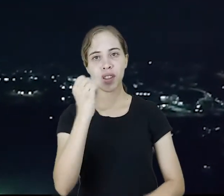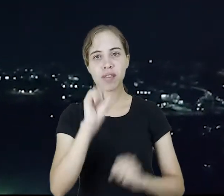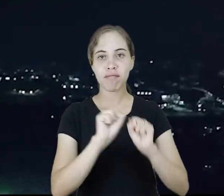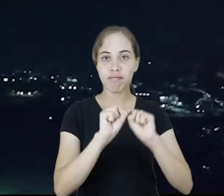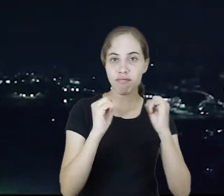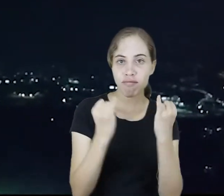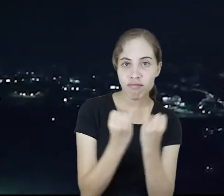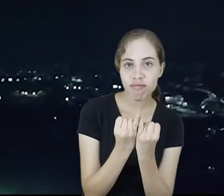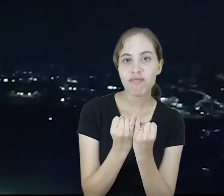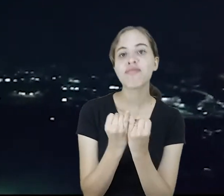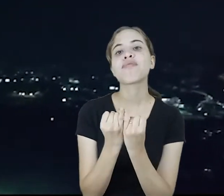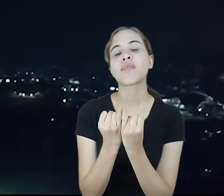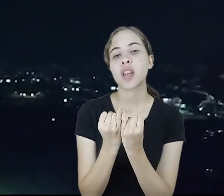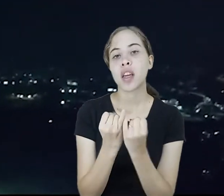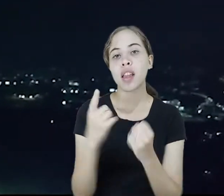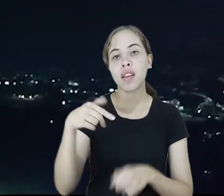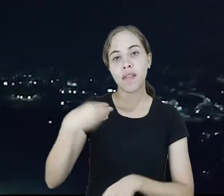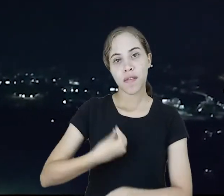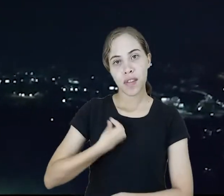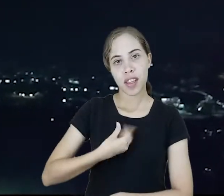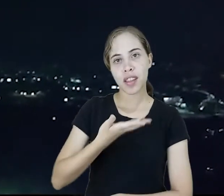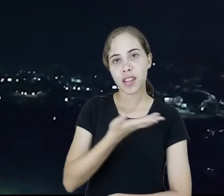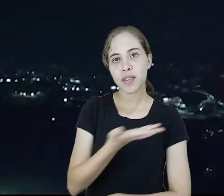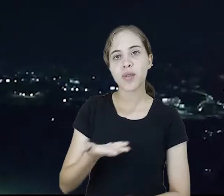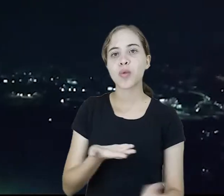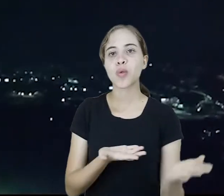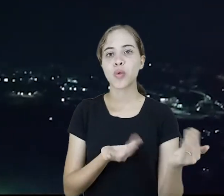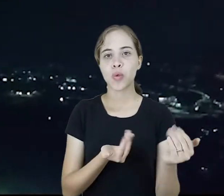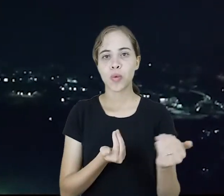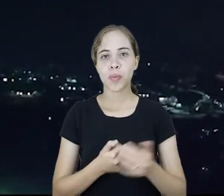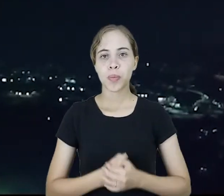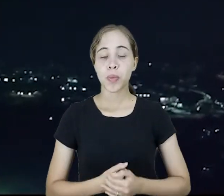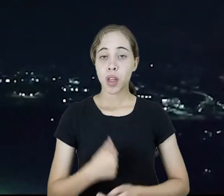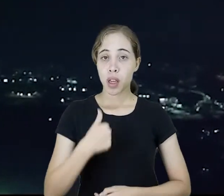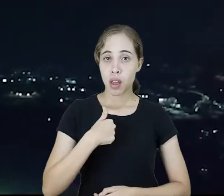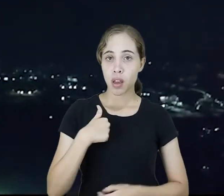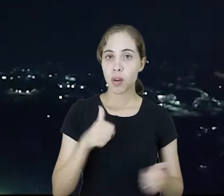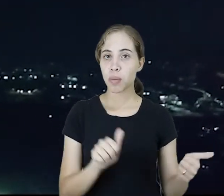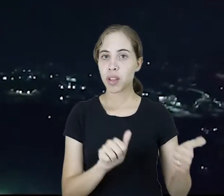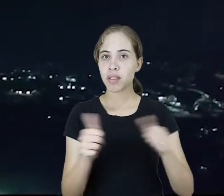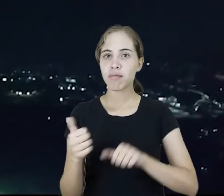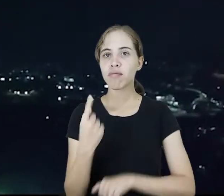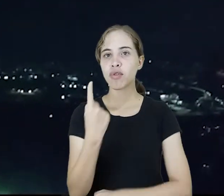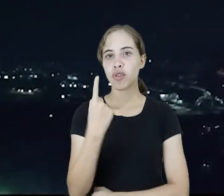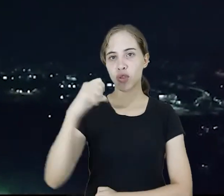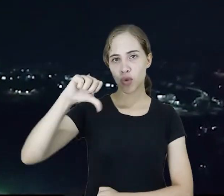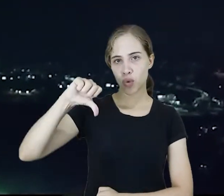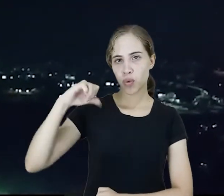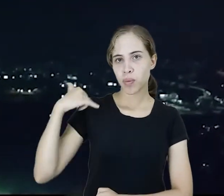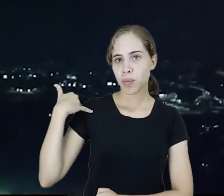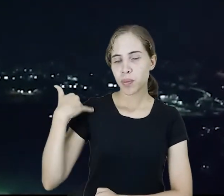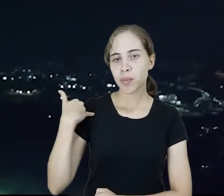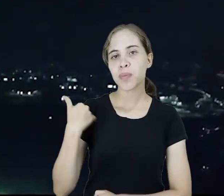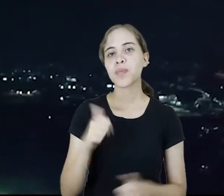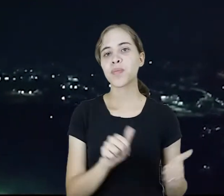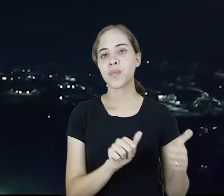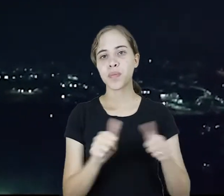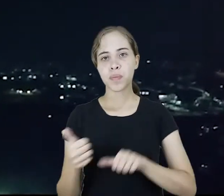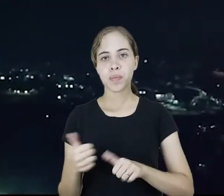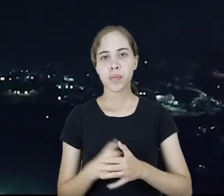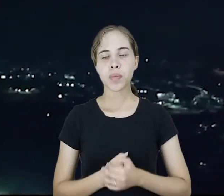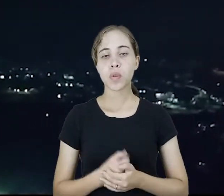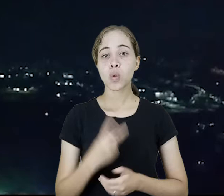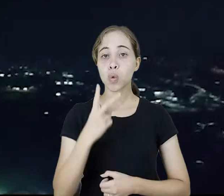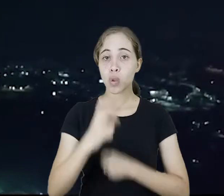e do instituto na vida do jovem. Eu me batizei na igreja aos 19 anos de idade e 2